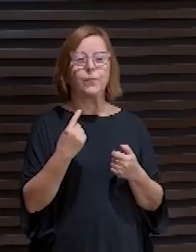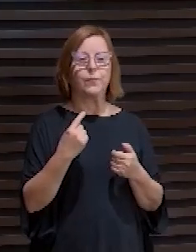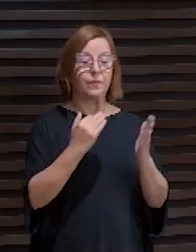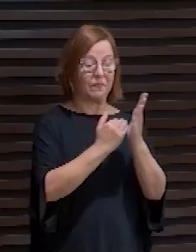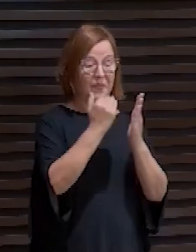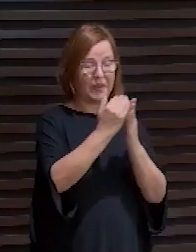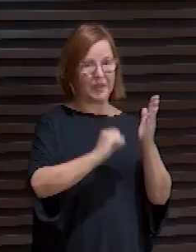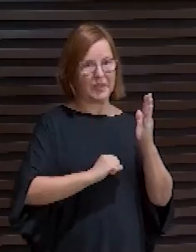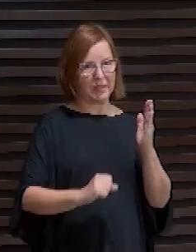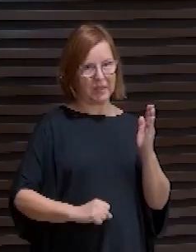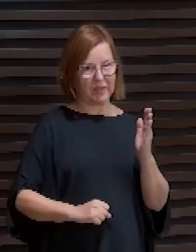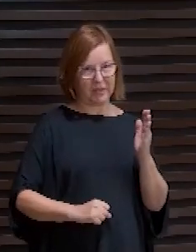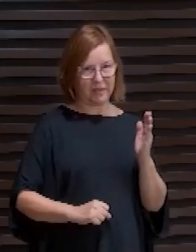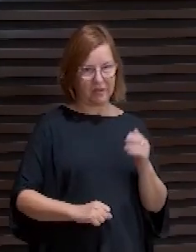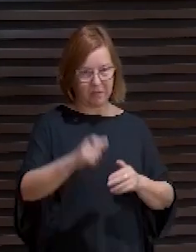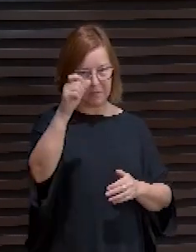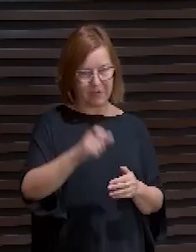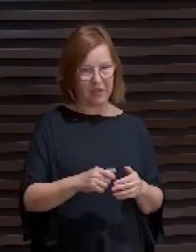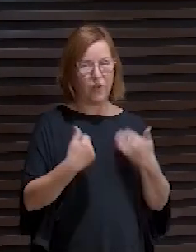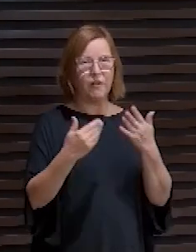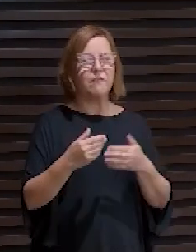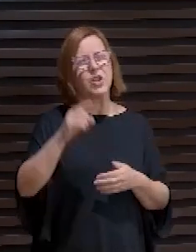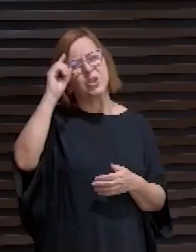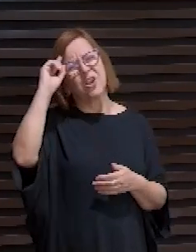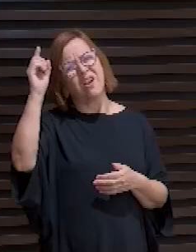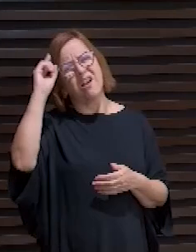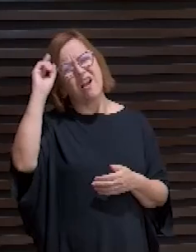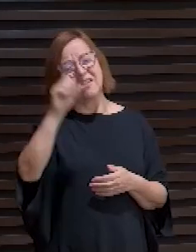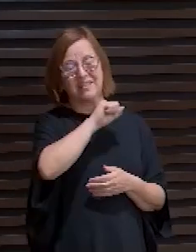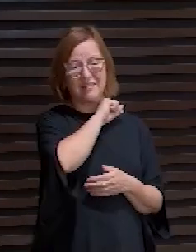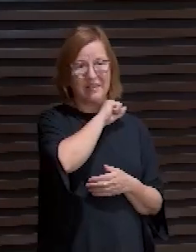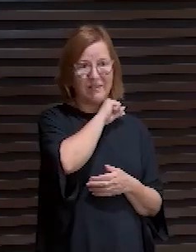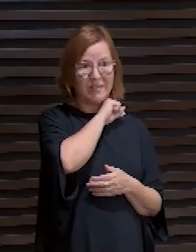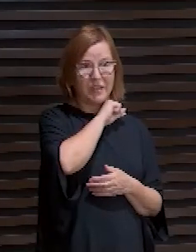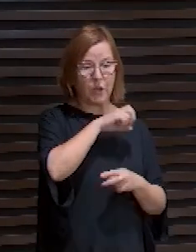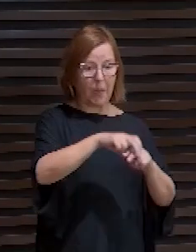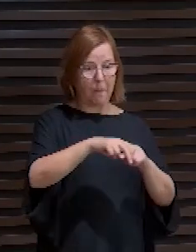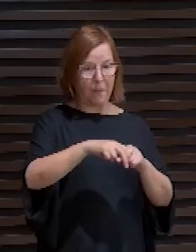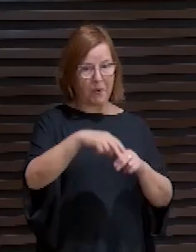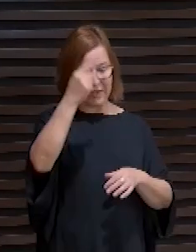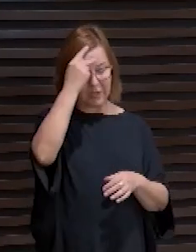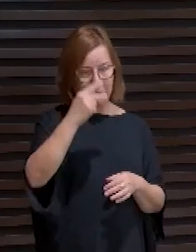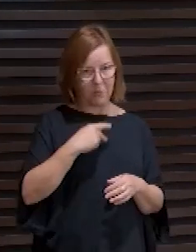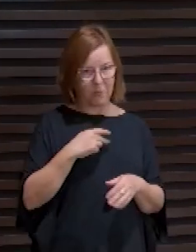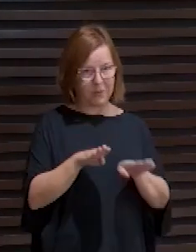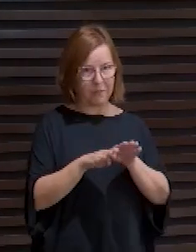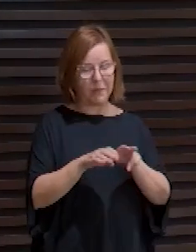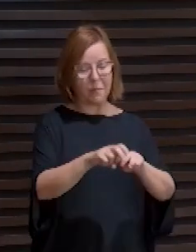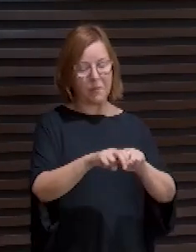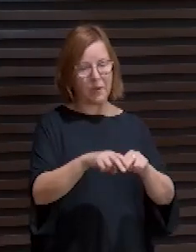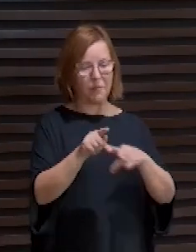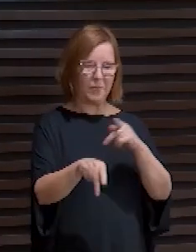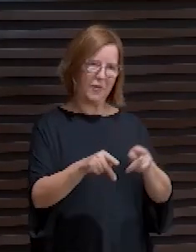para oferecer diariamente sacrifícios, todos os dias, por si e pelo povo, agora